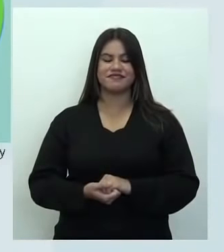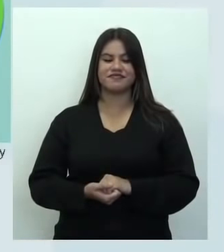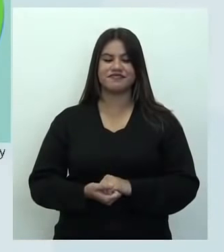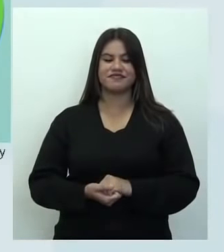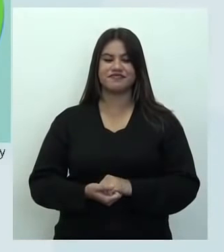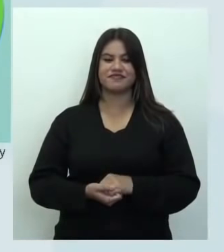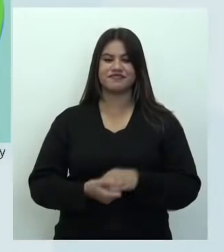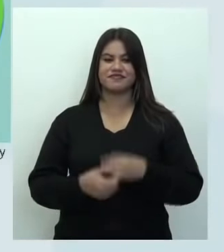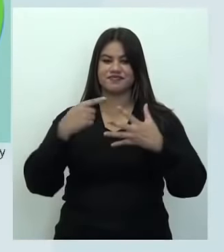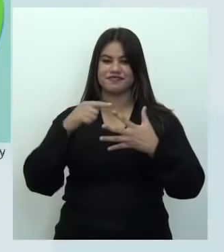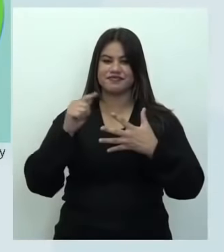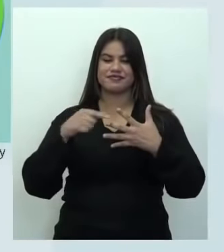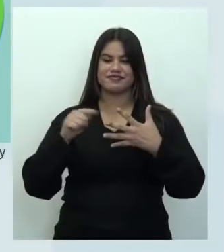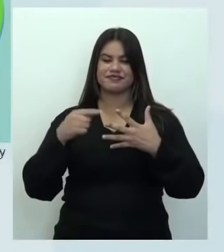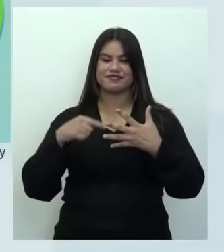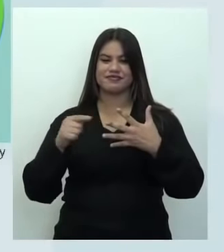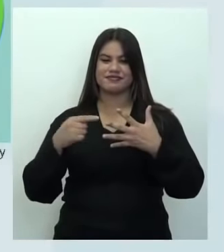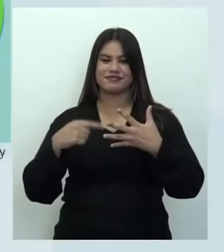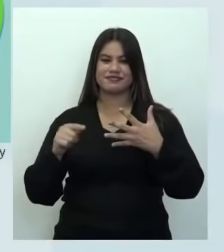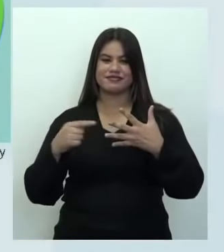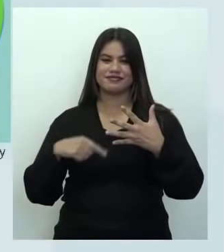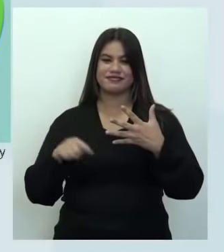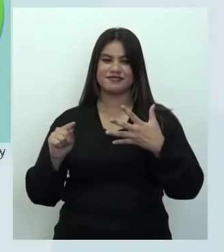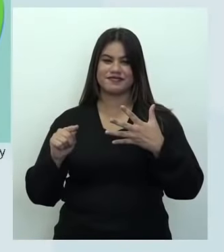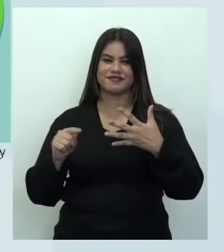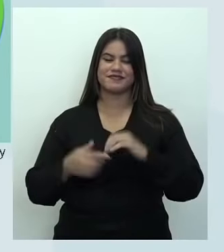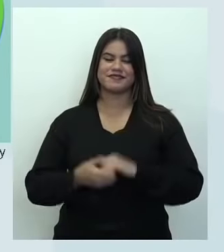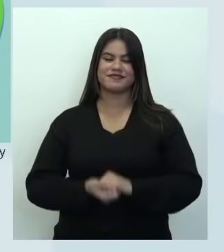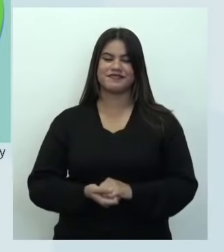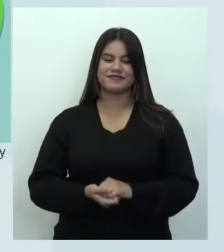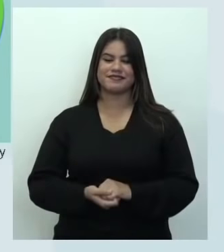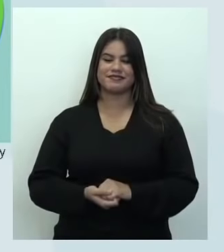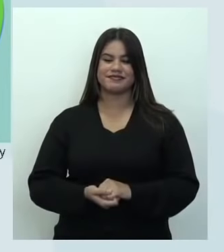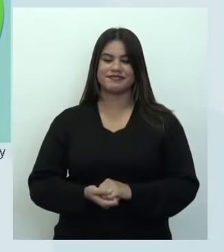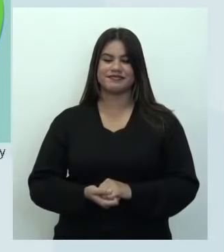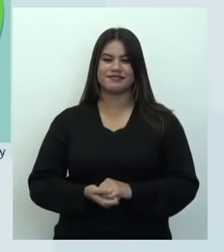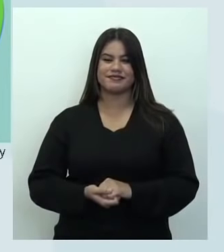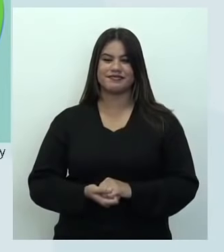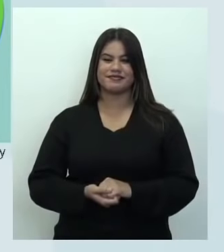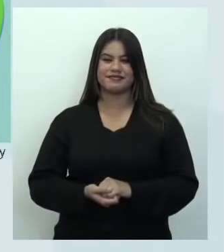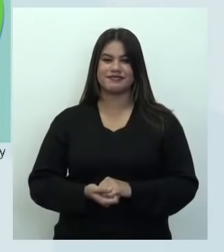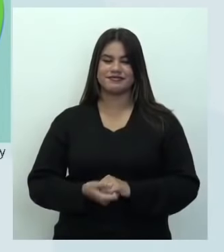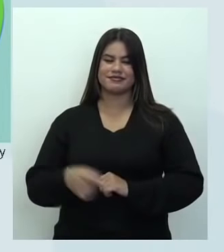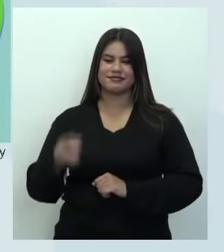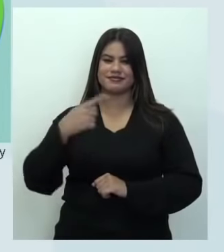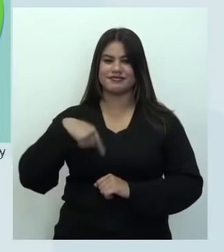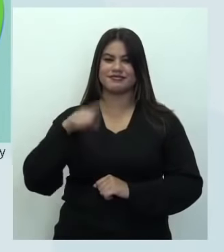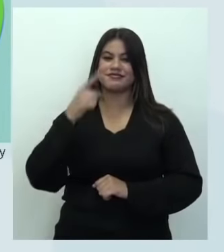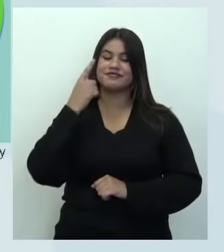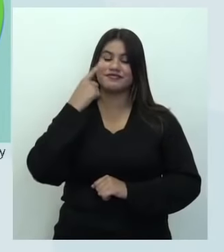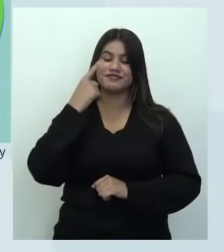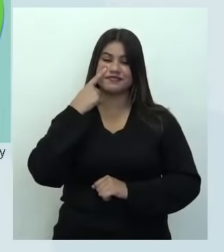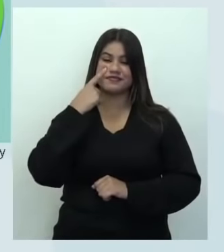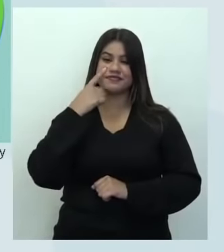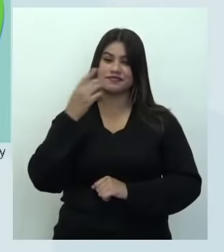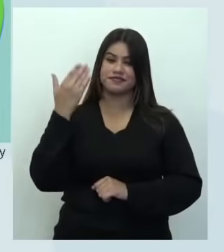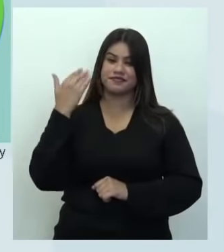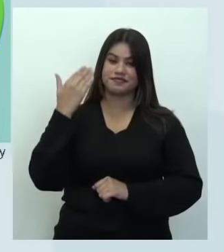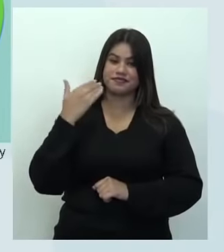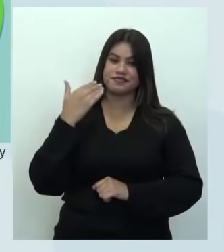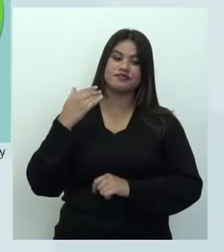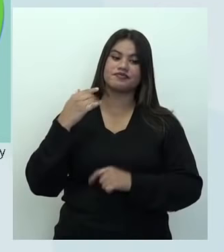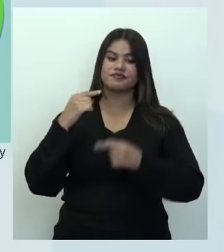né, que nós vamos discutir aí em relação à nossa retomada. Nós já vimos aqui nas nossas aulas a história